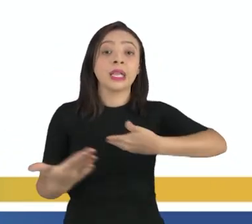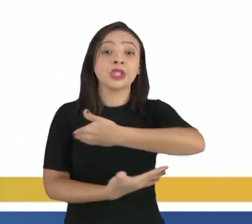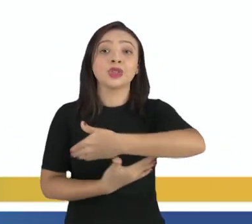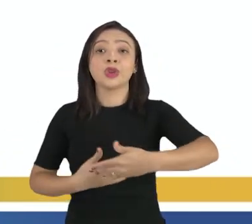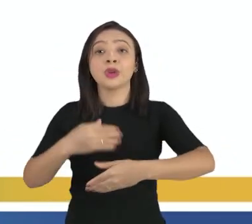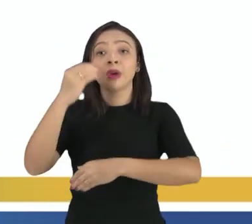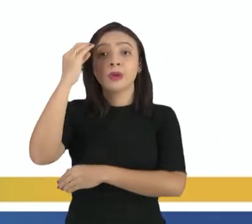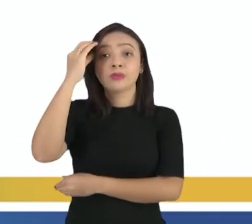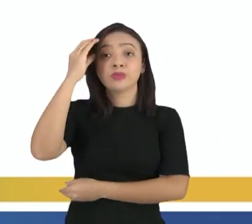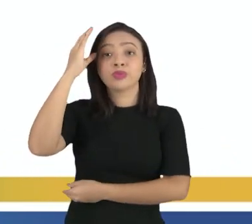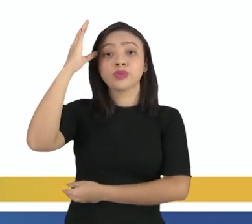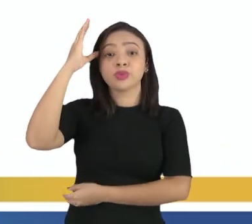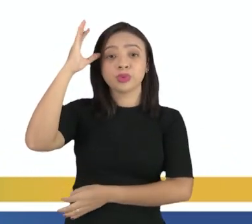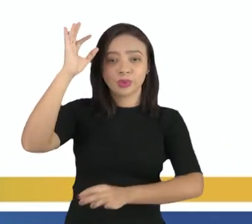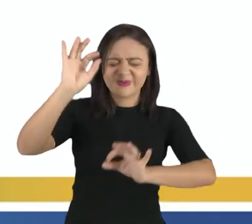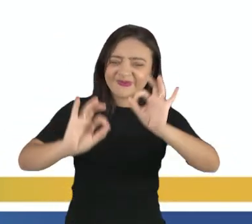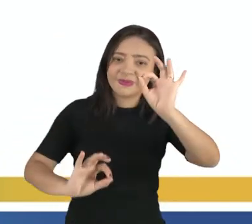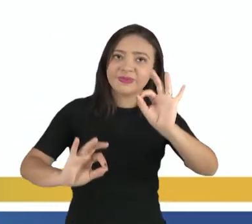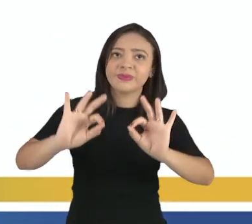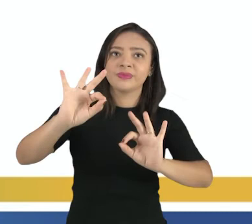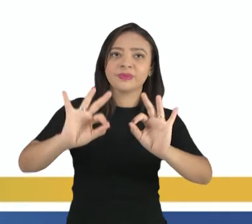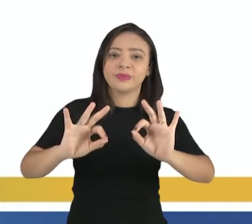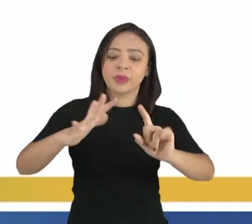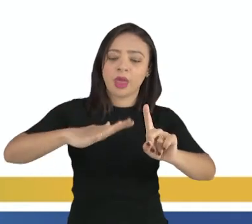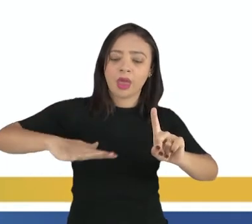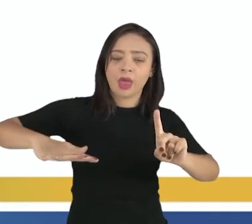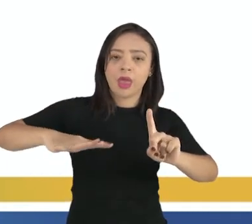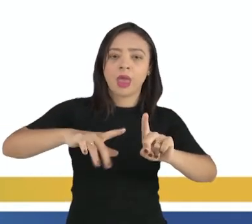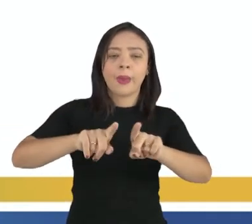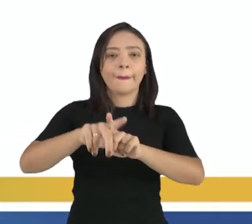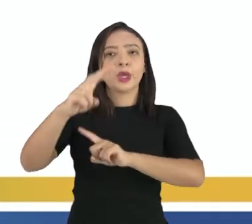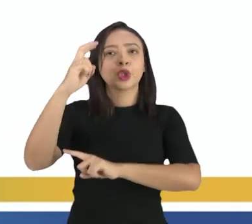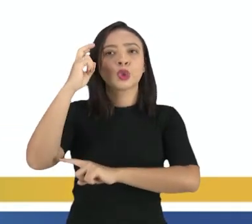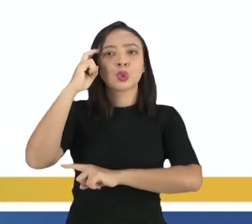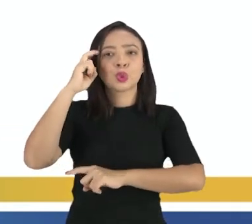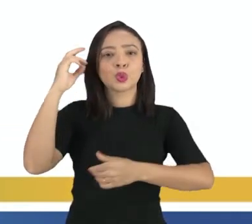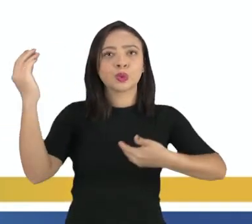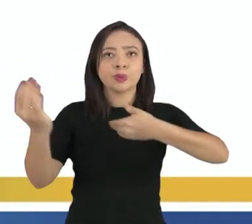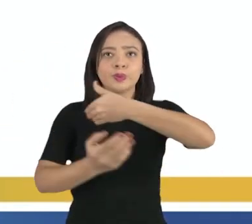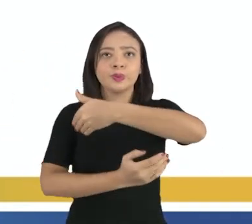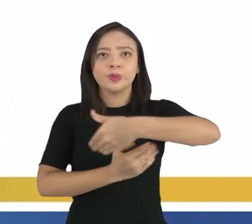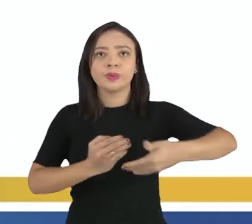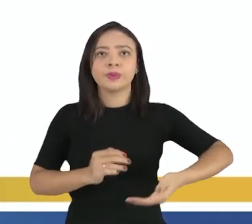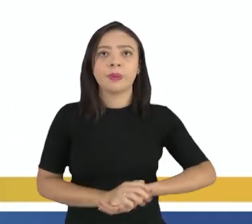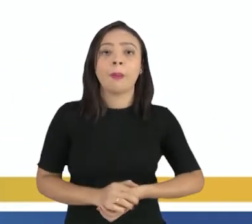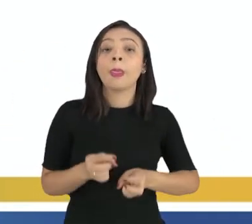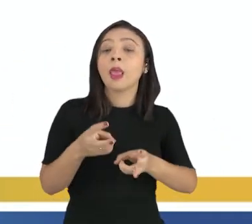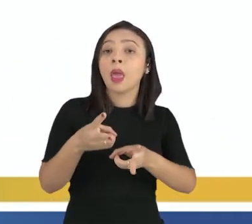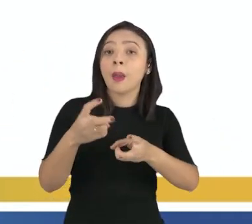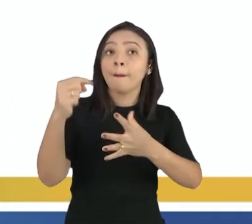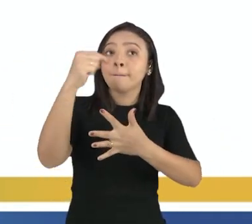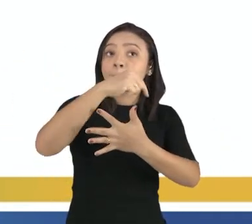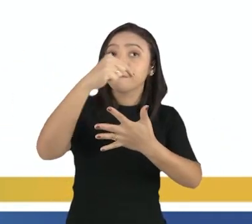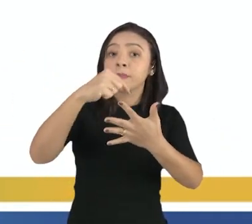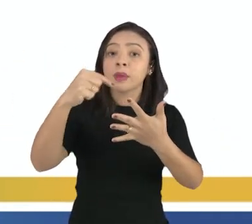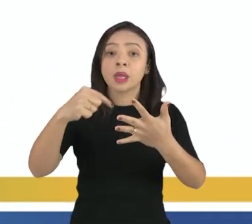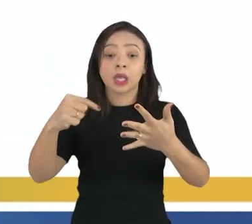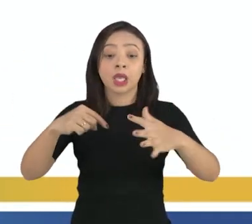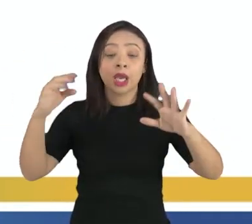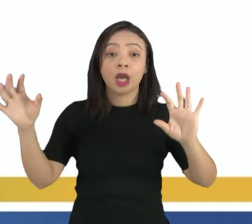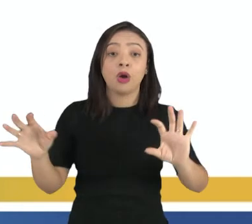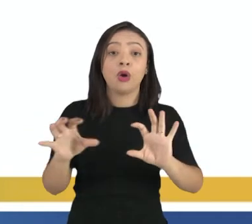com conhecimentos construídos socioculturalmente análise dos elementos um dos